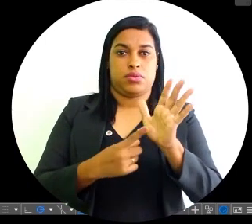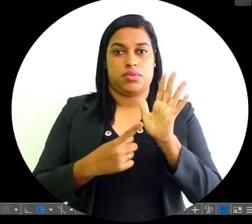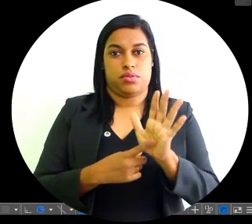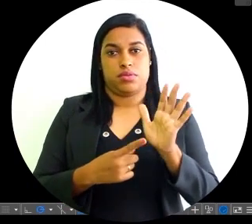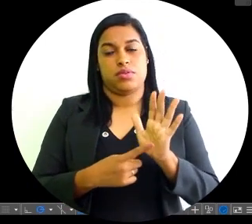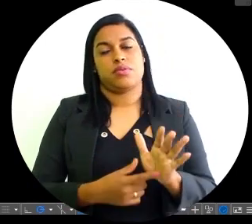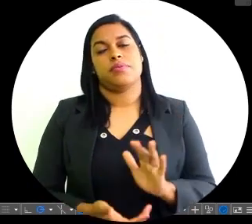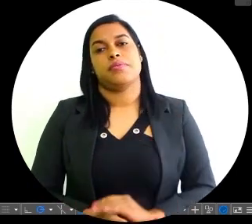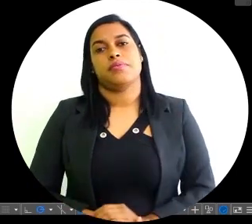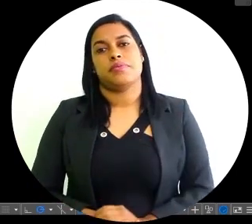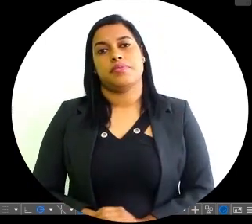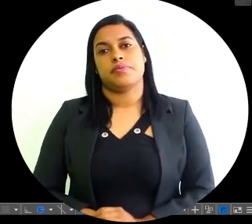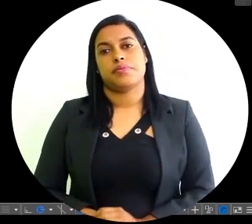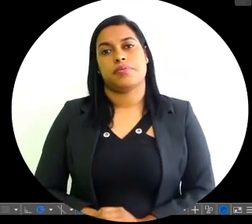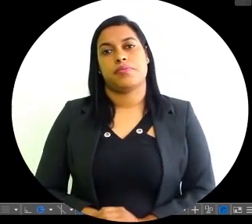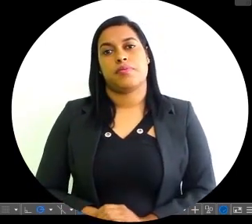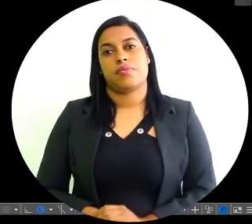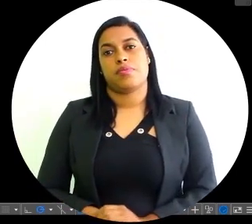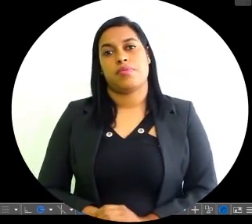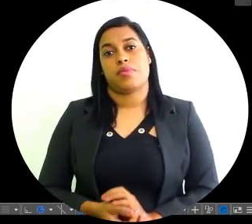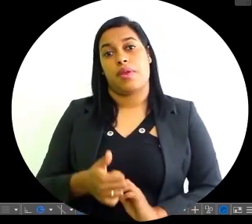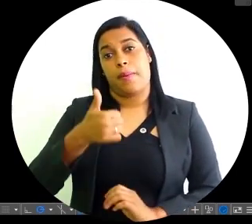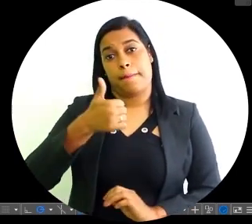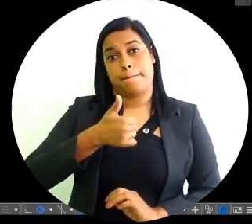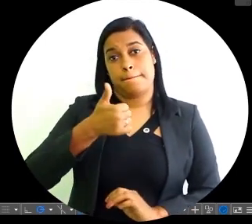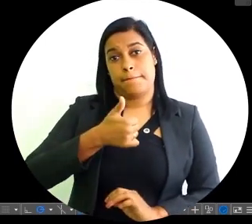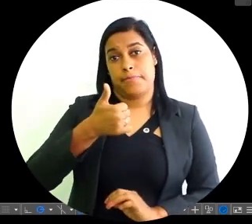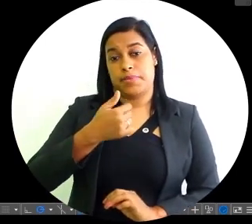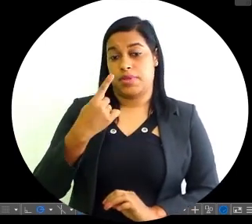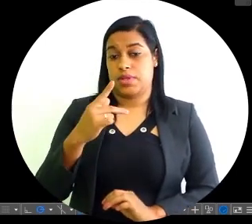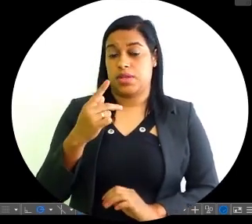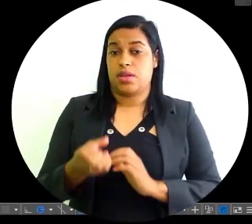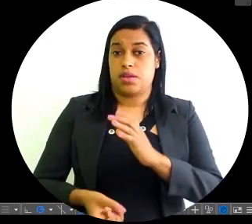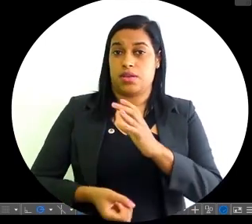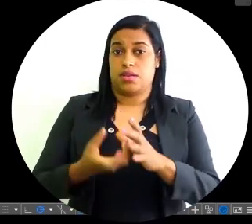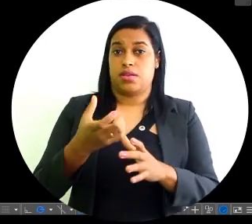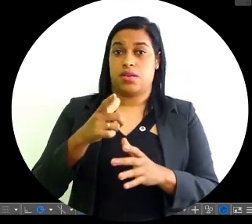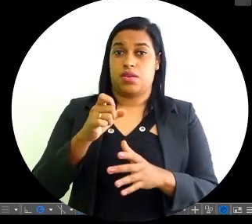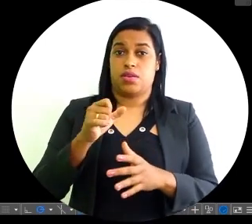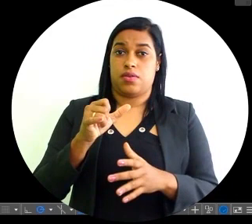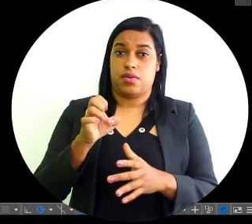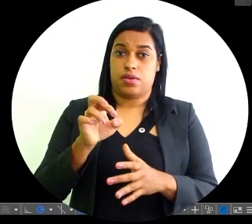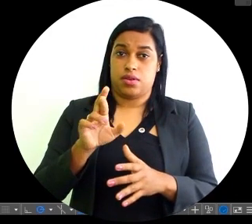planta. Então, eu venho nessa primeira função aqui, ó, criar um novo layer,